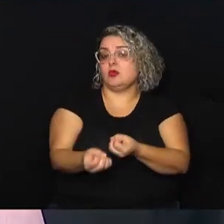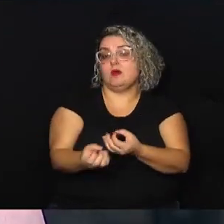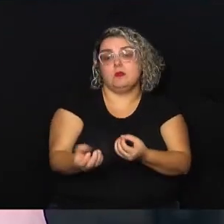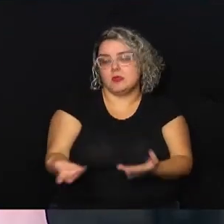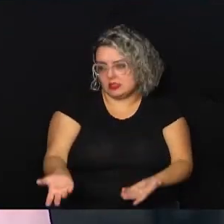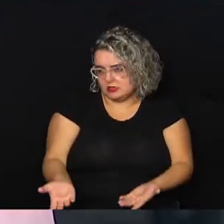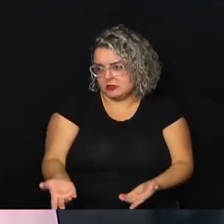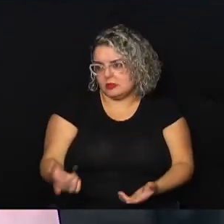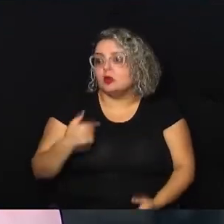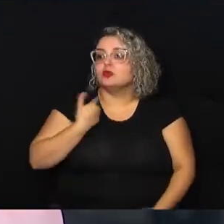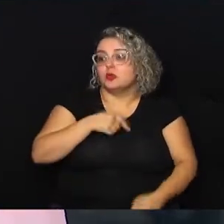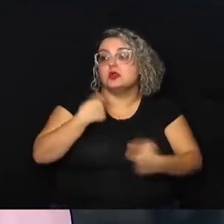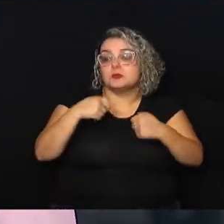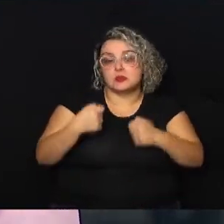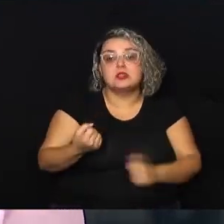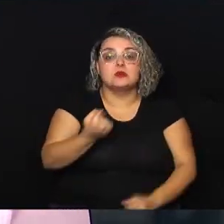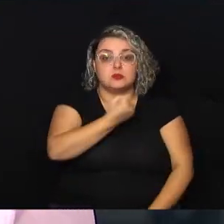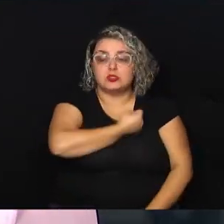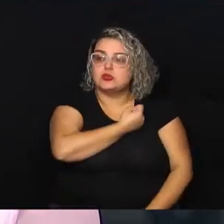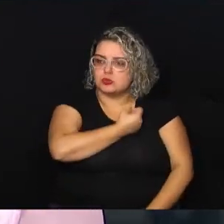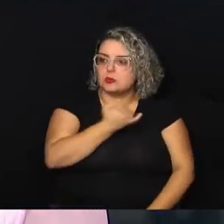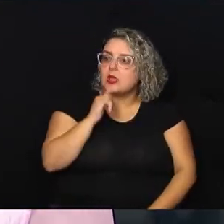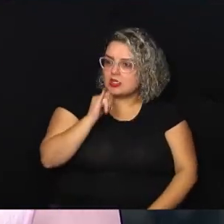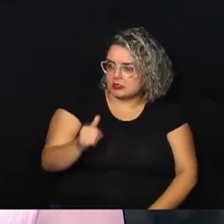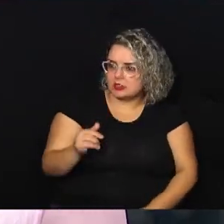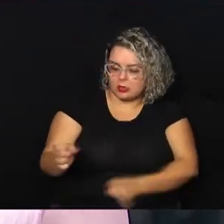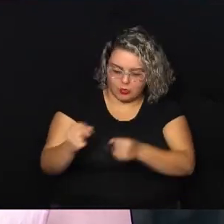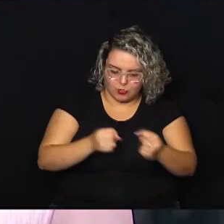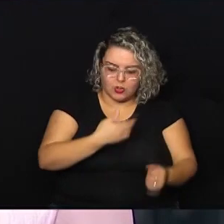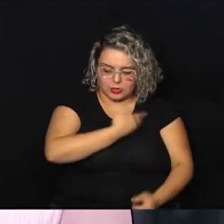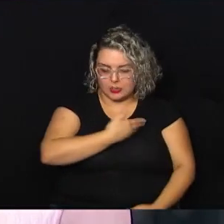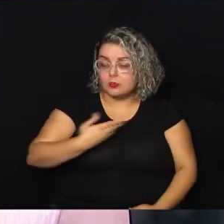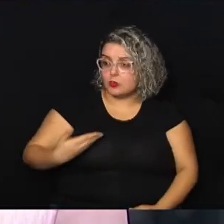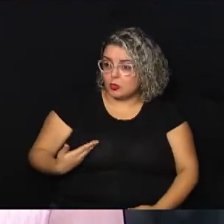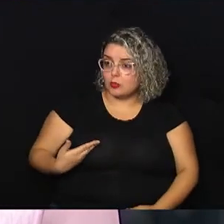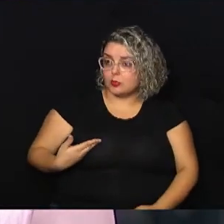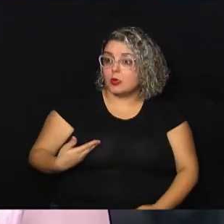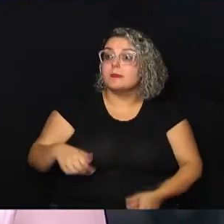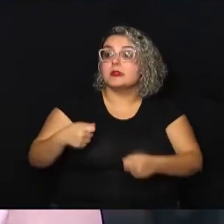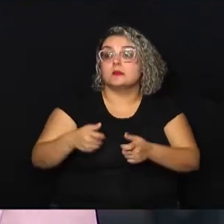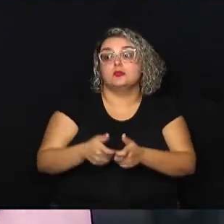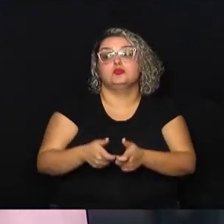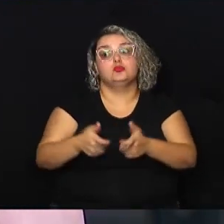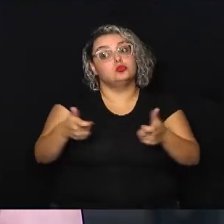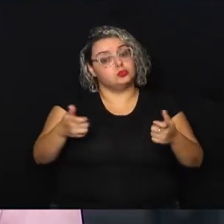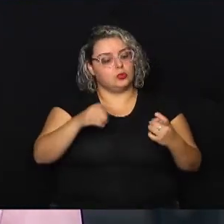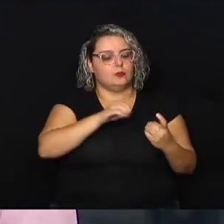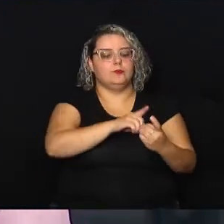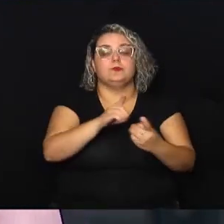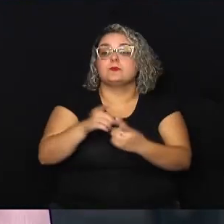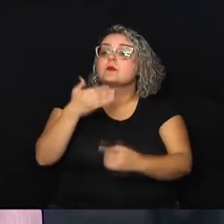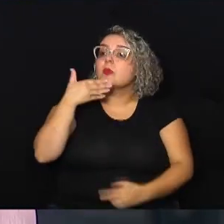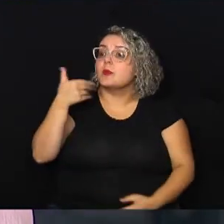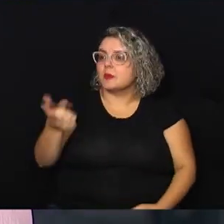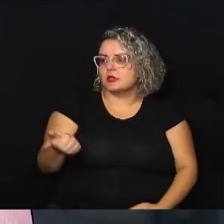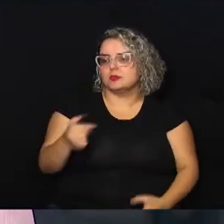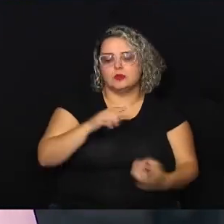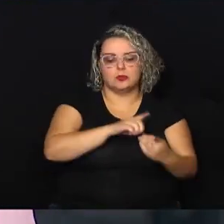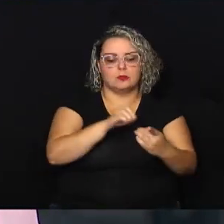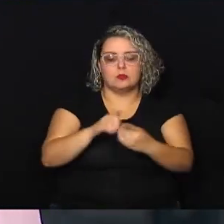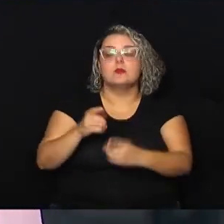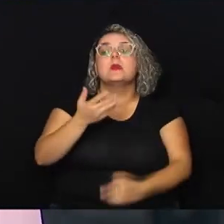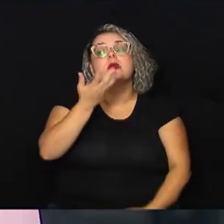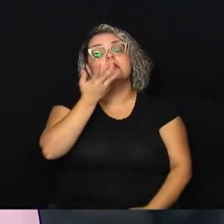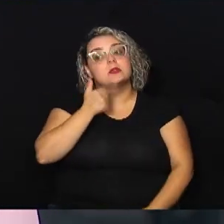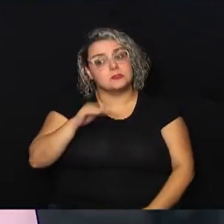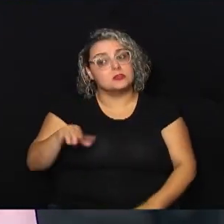nós precisamos desses números para dizer ao poder público que precisamos aumentar o atendimento, melhorar o atendimento para essas crianças